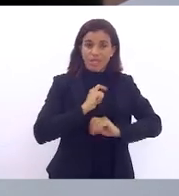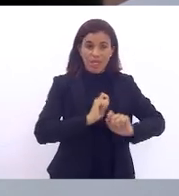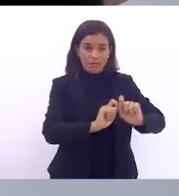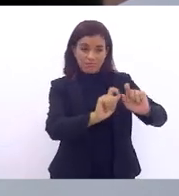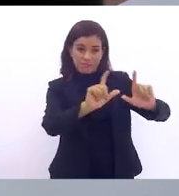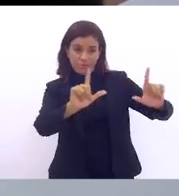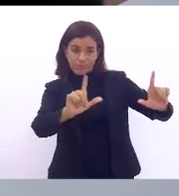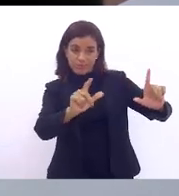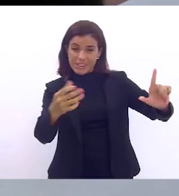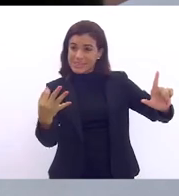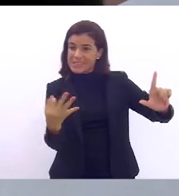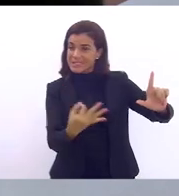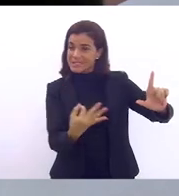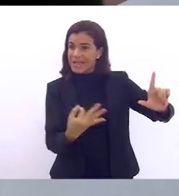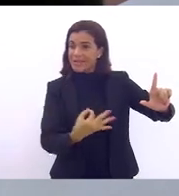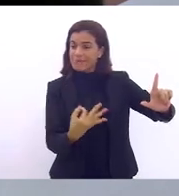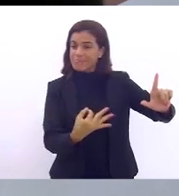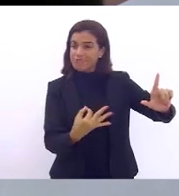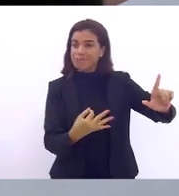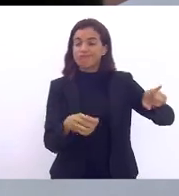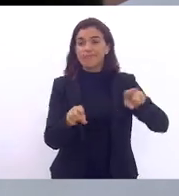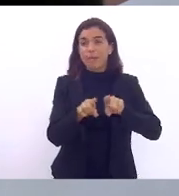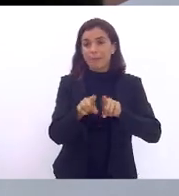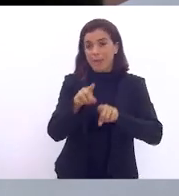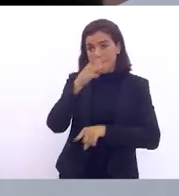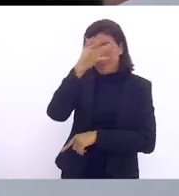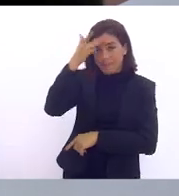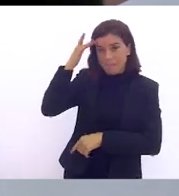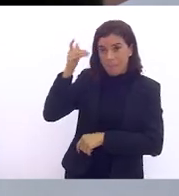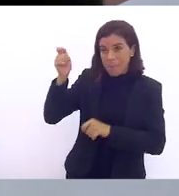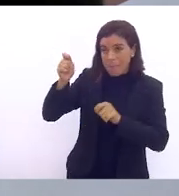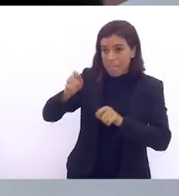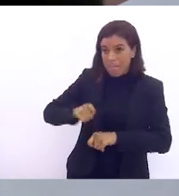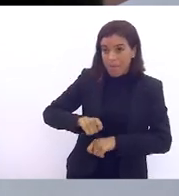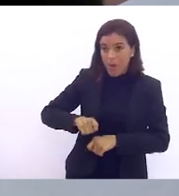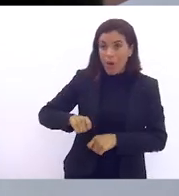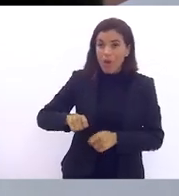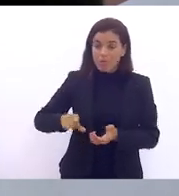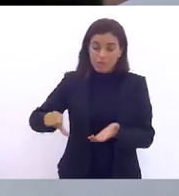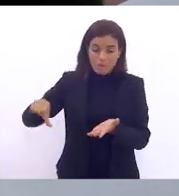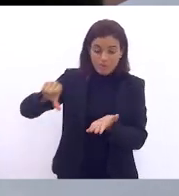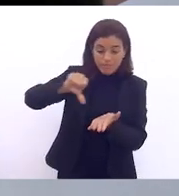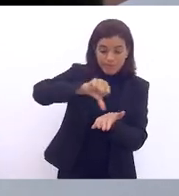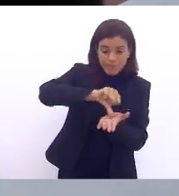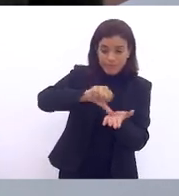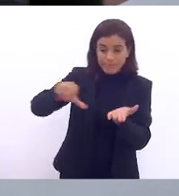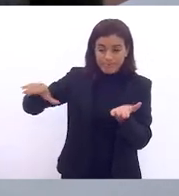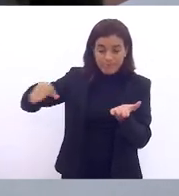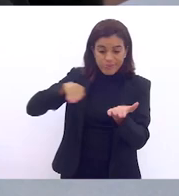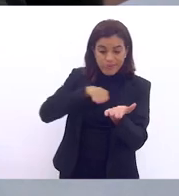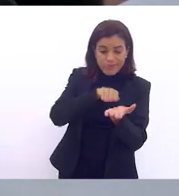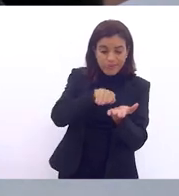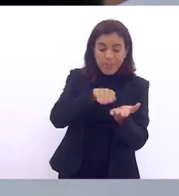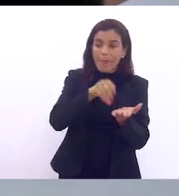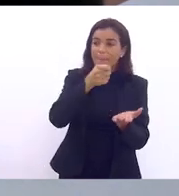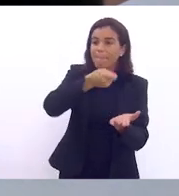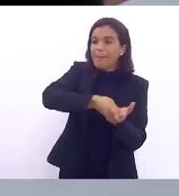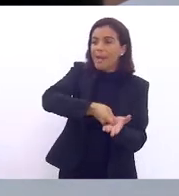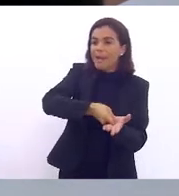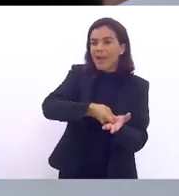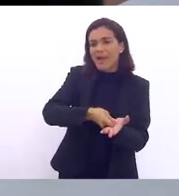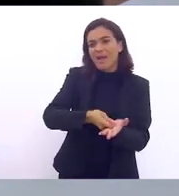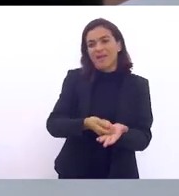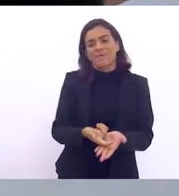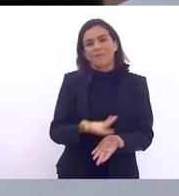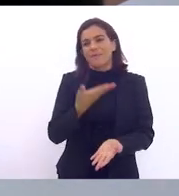adequada e que o o cidadão possa ter um local físico que ele possa pagar acredito que isso facilitaria também